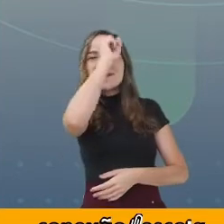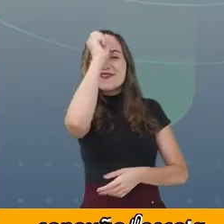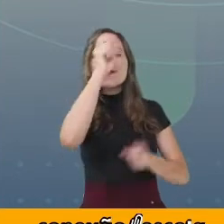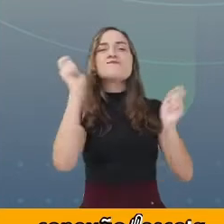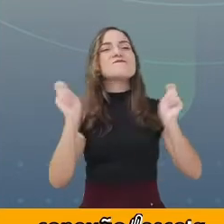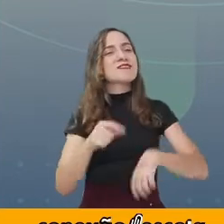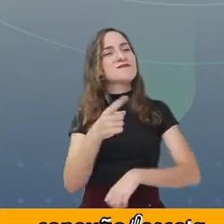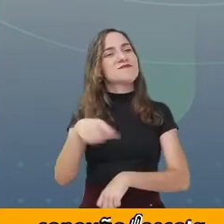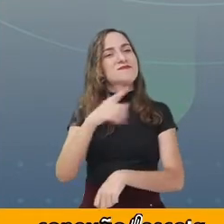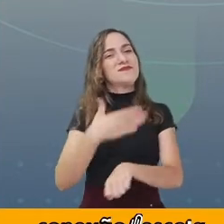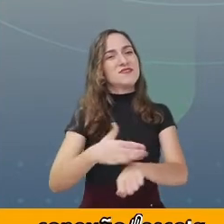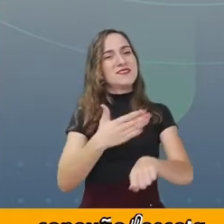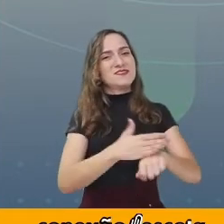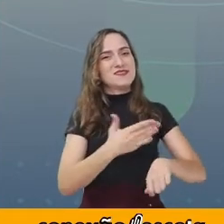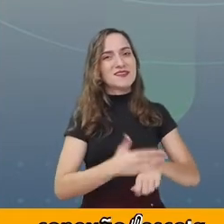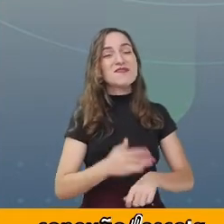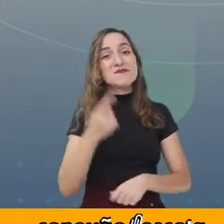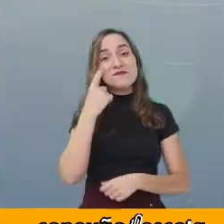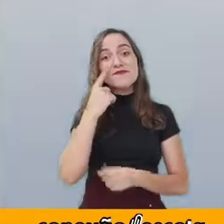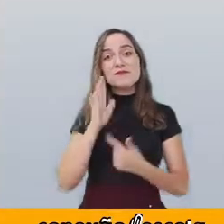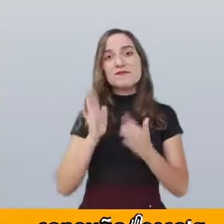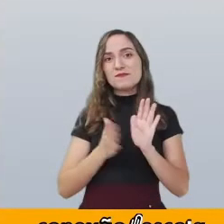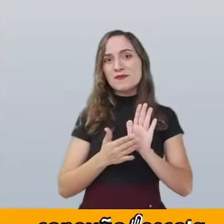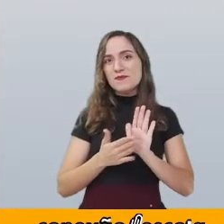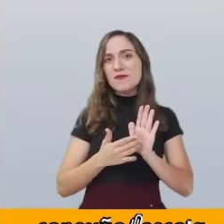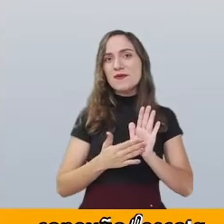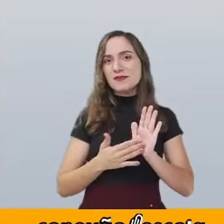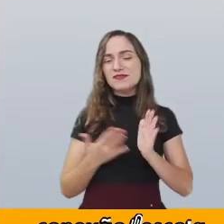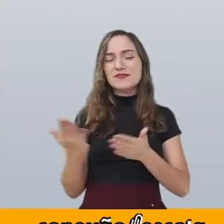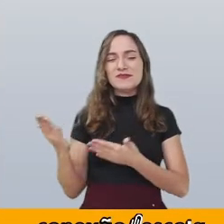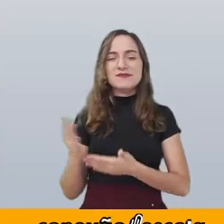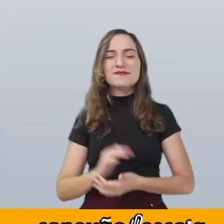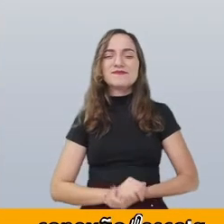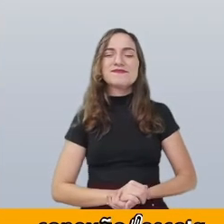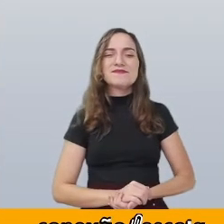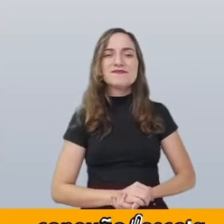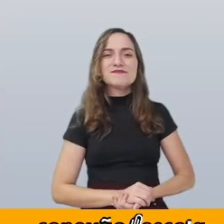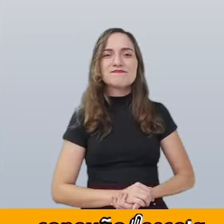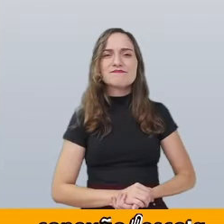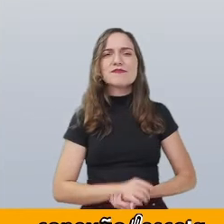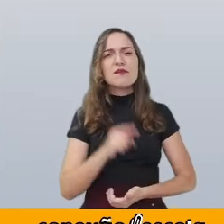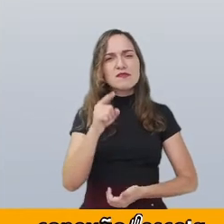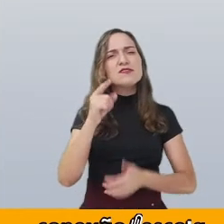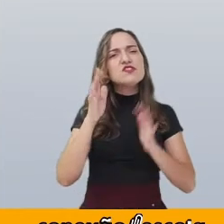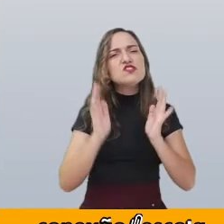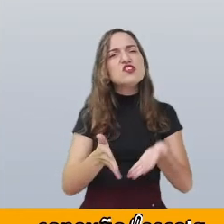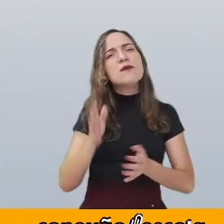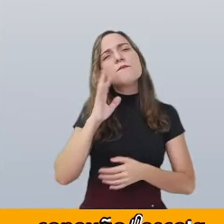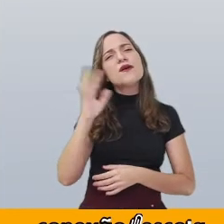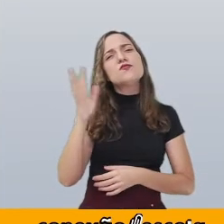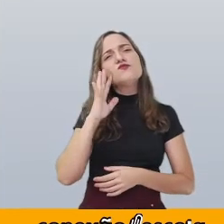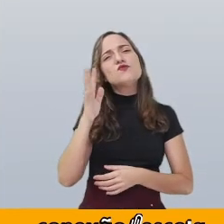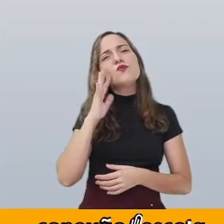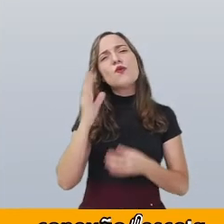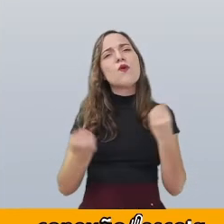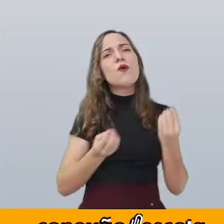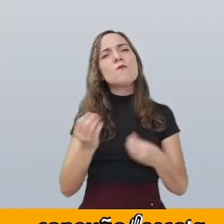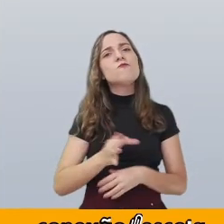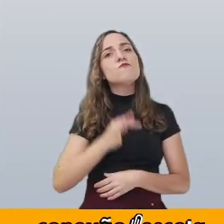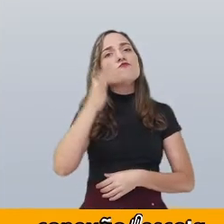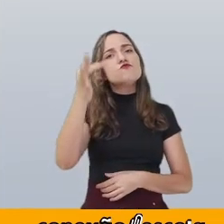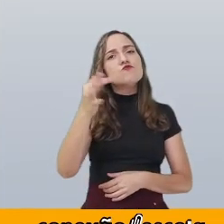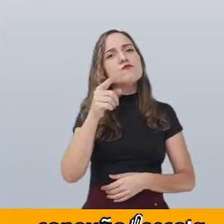de praticar. Veja essa proposta. Você já se imaginou vivendo em